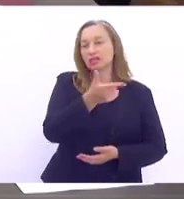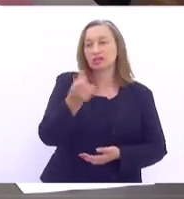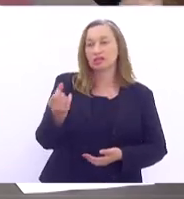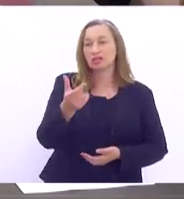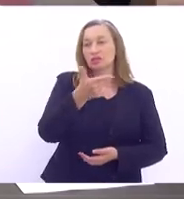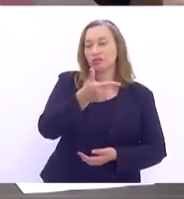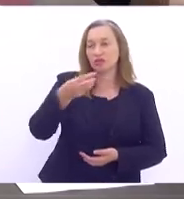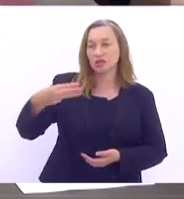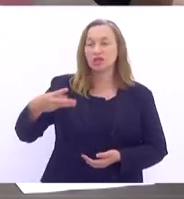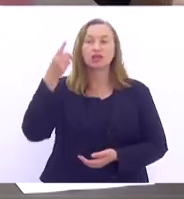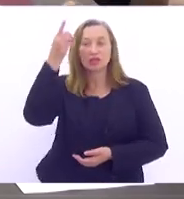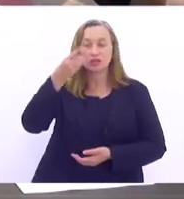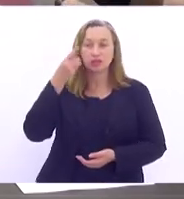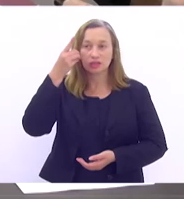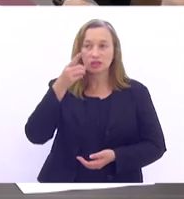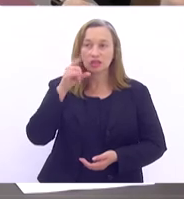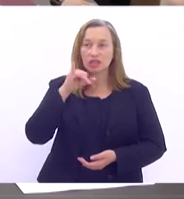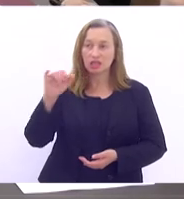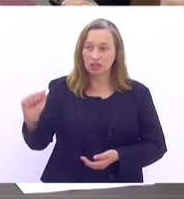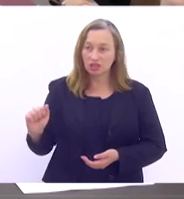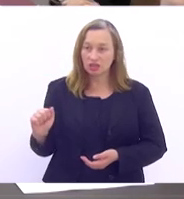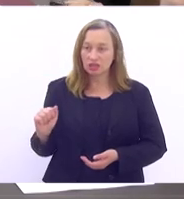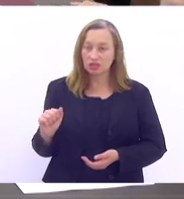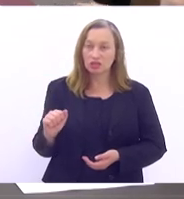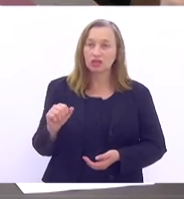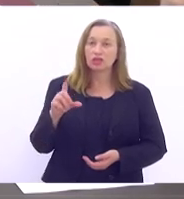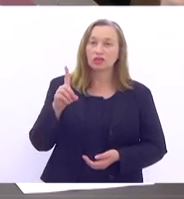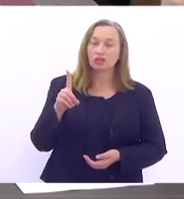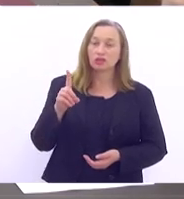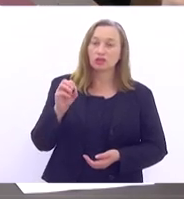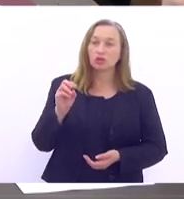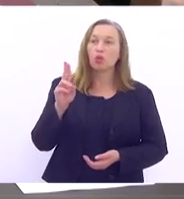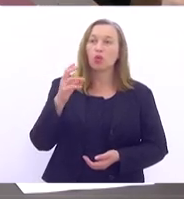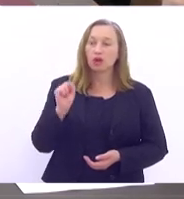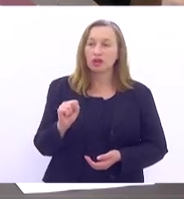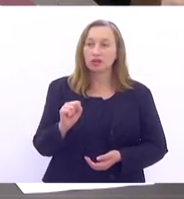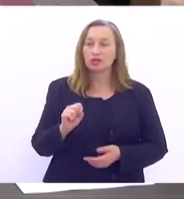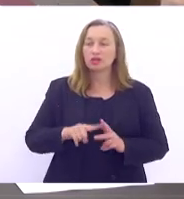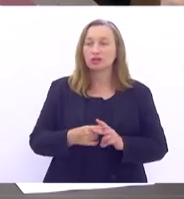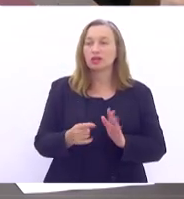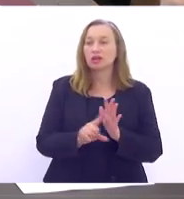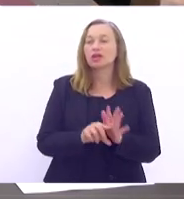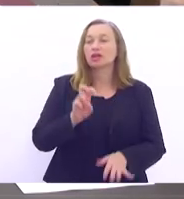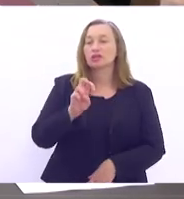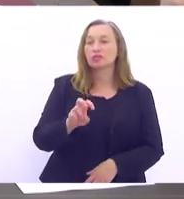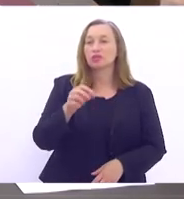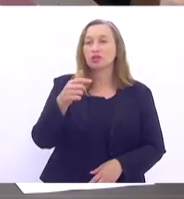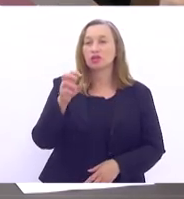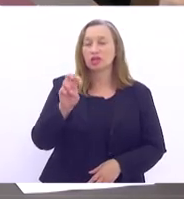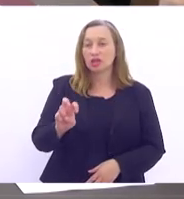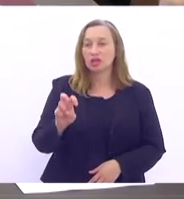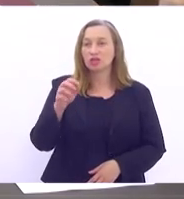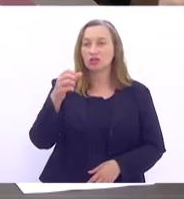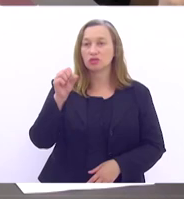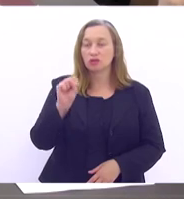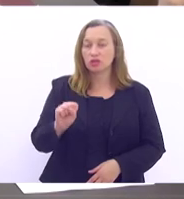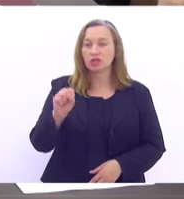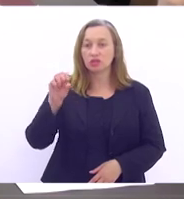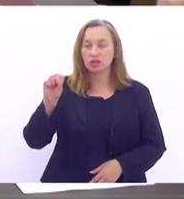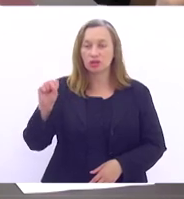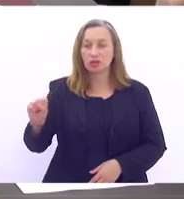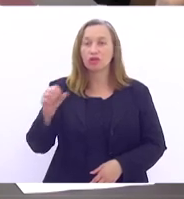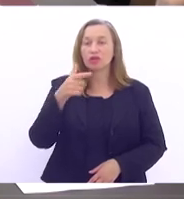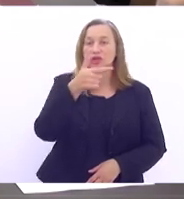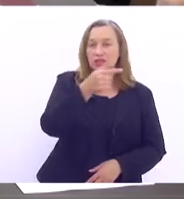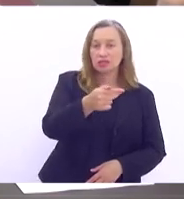2023, dos deputados Índia Armelau e Douglas Ruas, que altera a lei 5.588, de 7 de dezembro